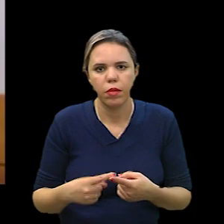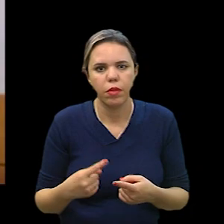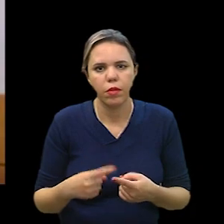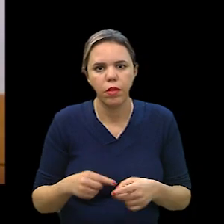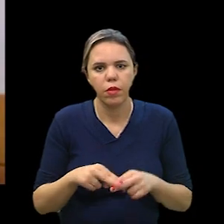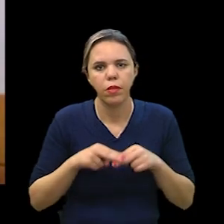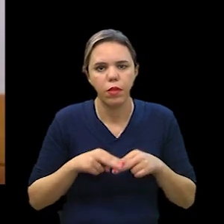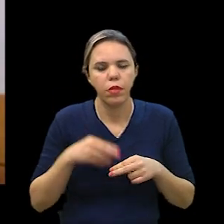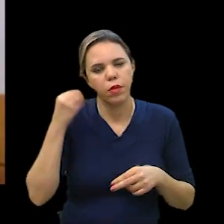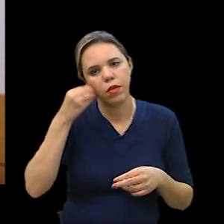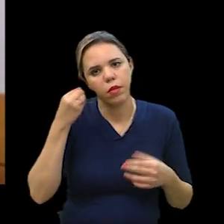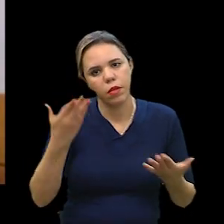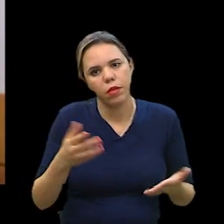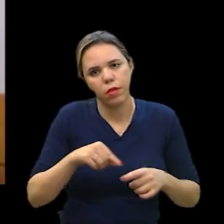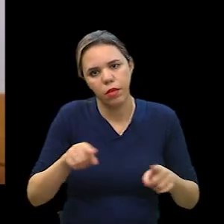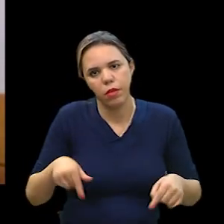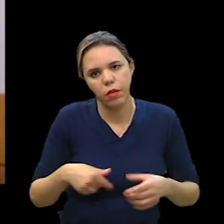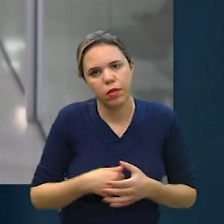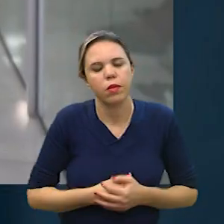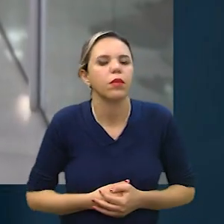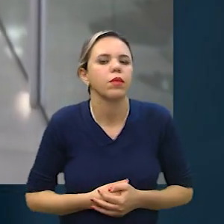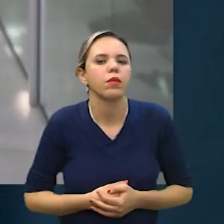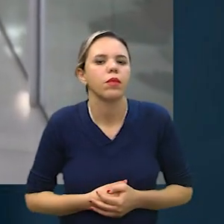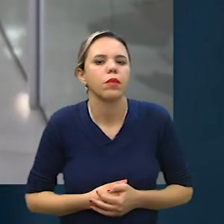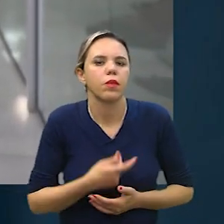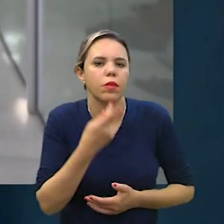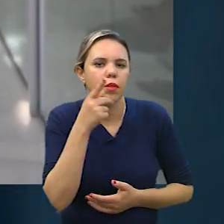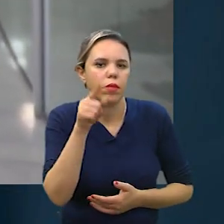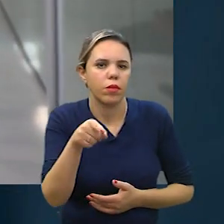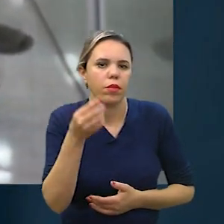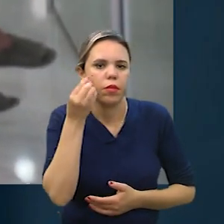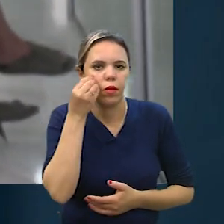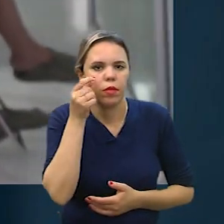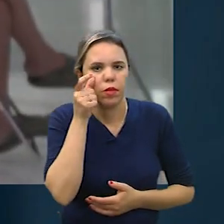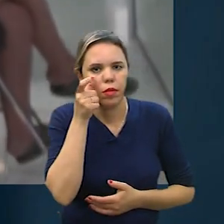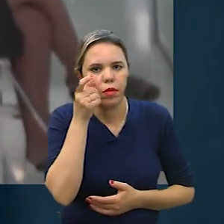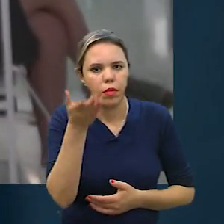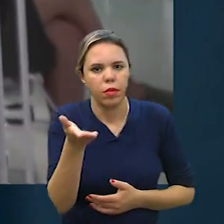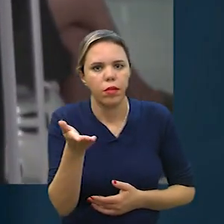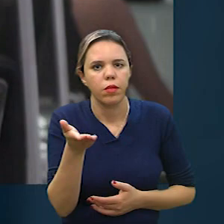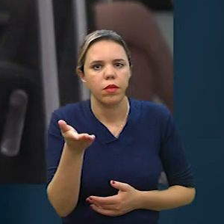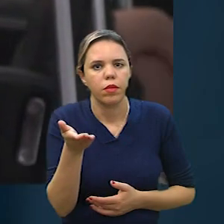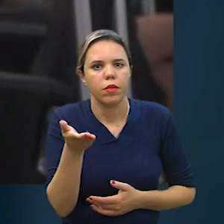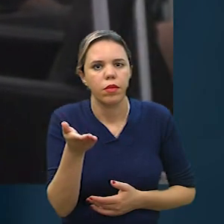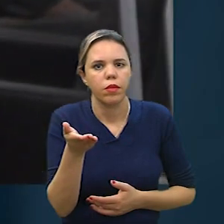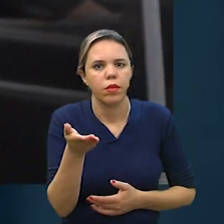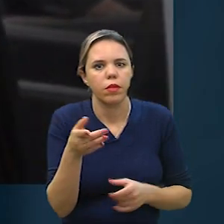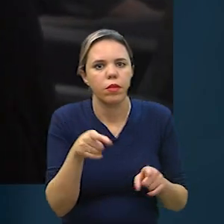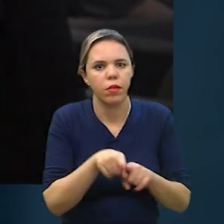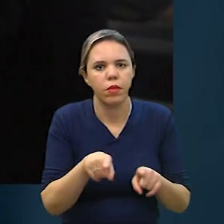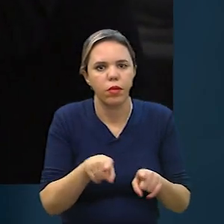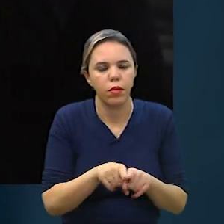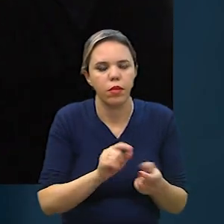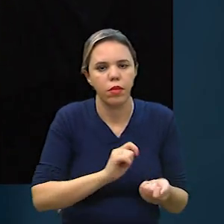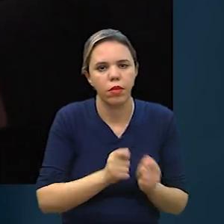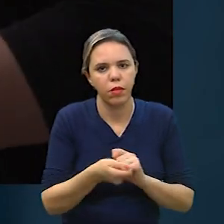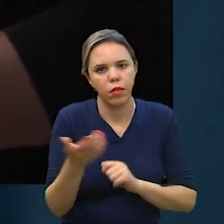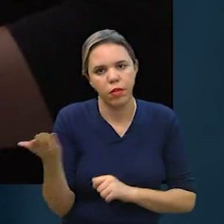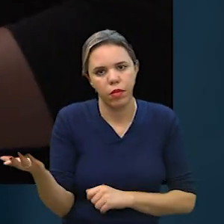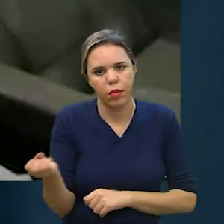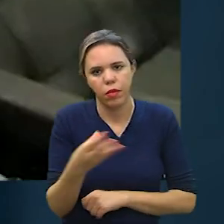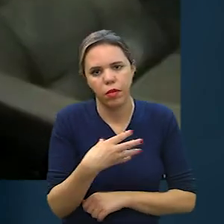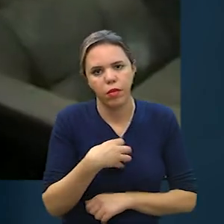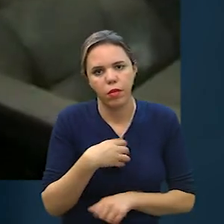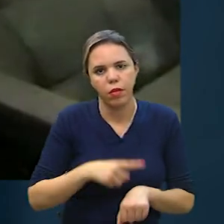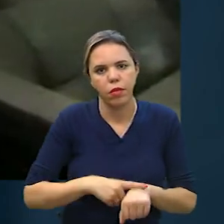porque é por conta dessa experiência do salão. Sem contar, você está vendo aí, o salão também foi adaptado a